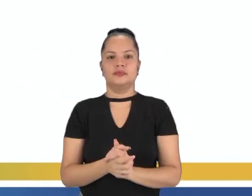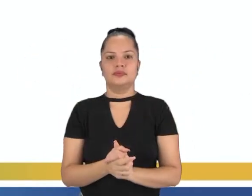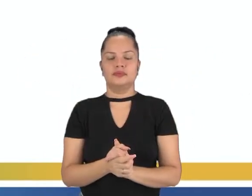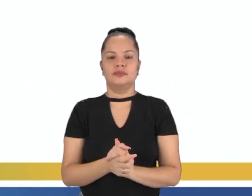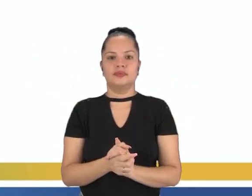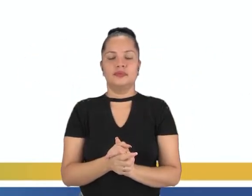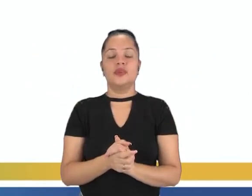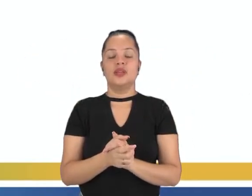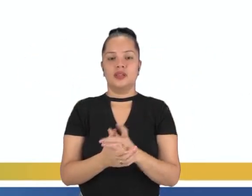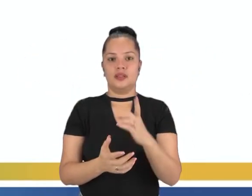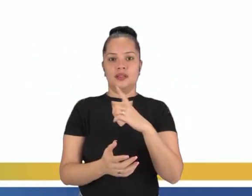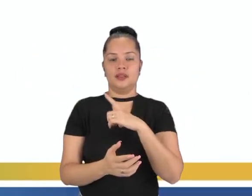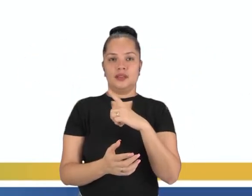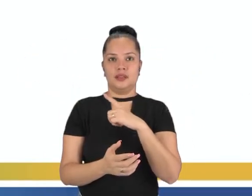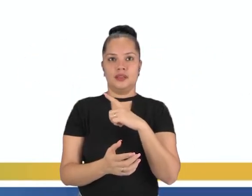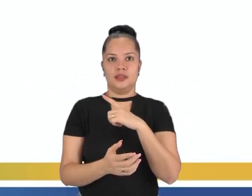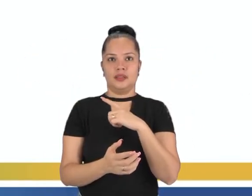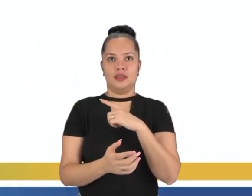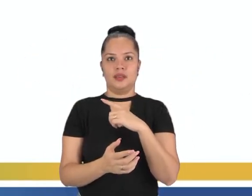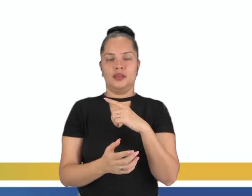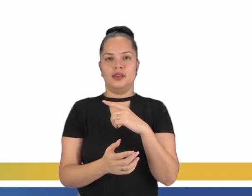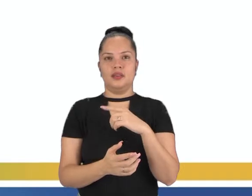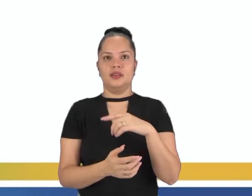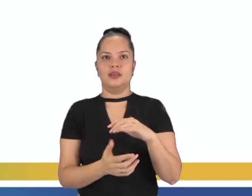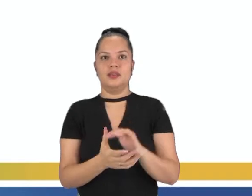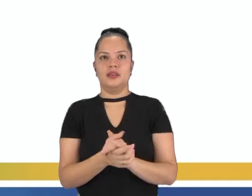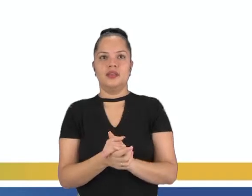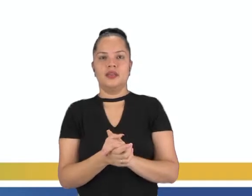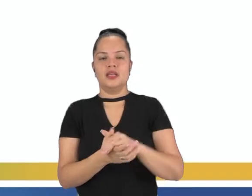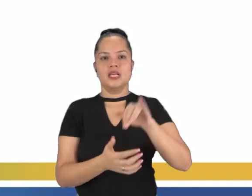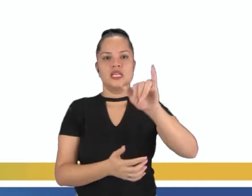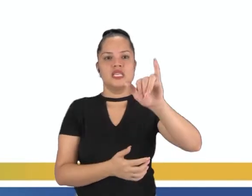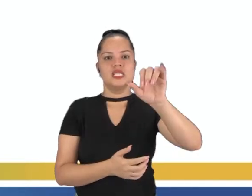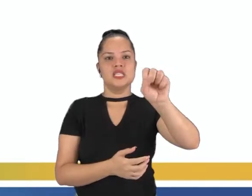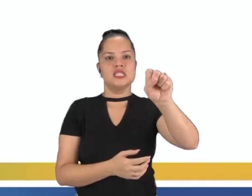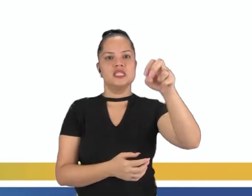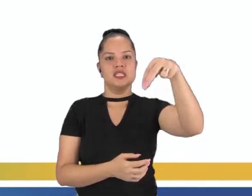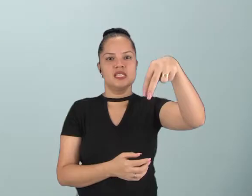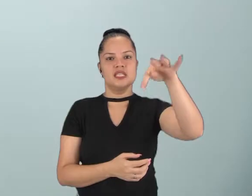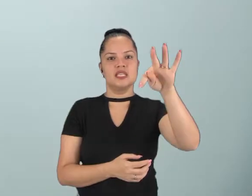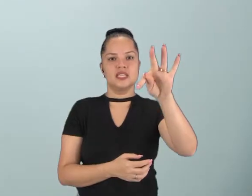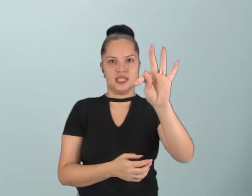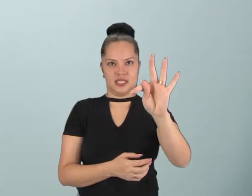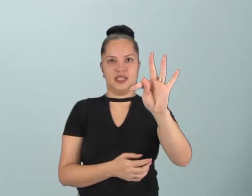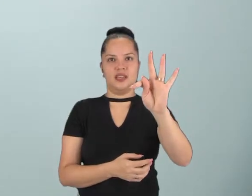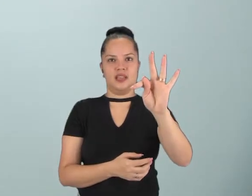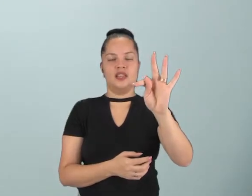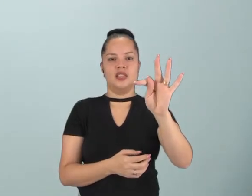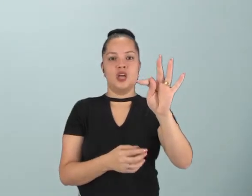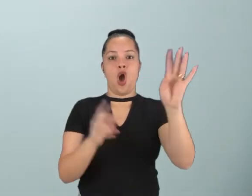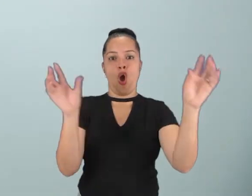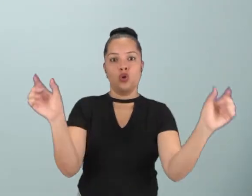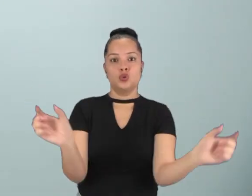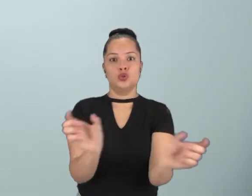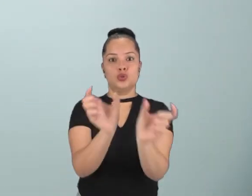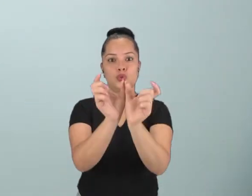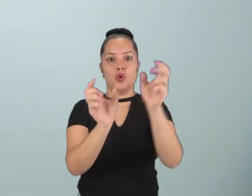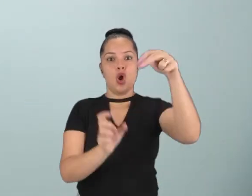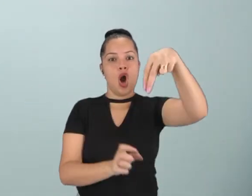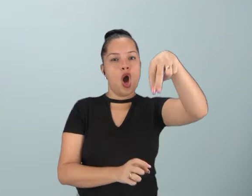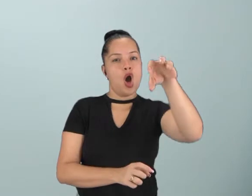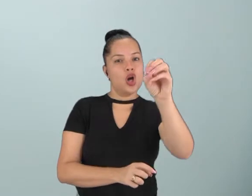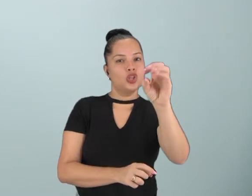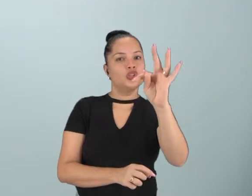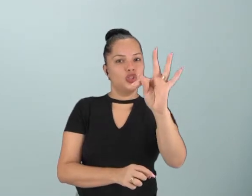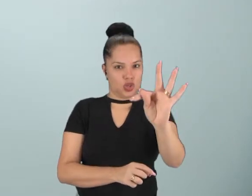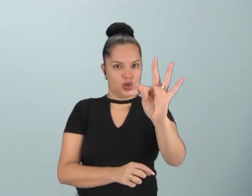aí onde tem a negativa, pessoal, é isn't, ok? Isn't é a junção do is com not. Então, vocês corrijam aí para mim, por favor, no